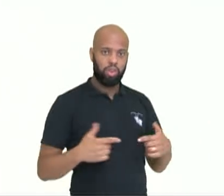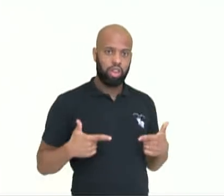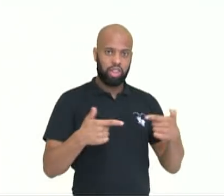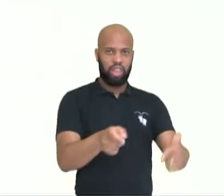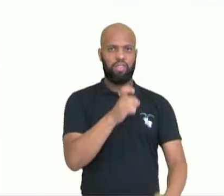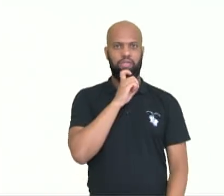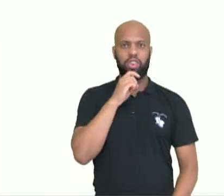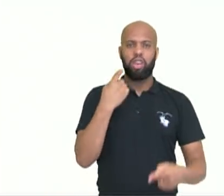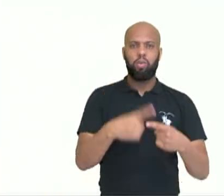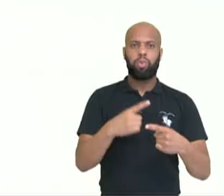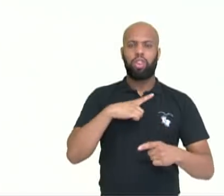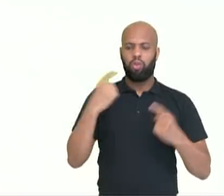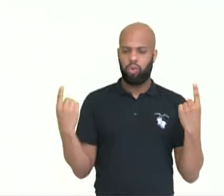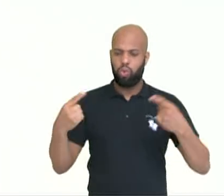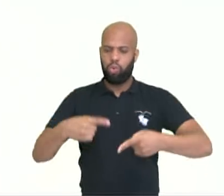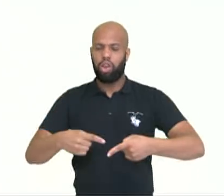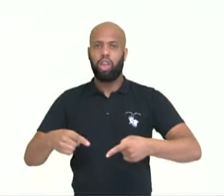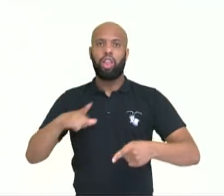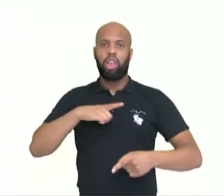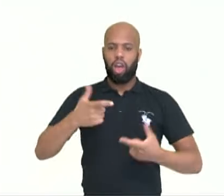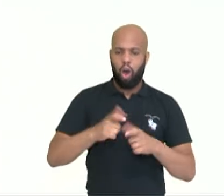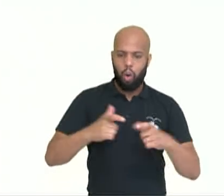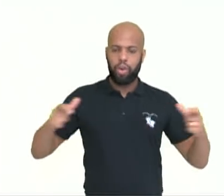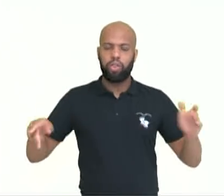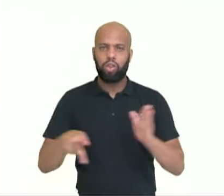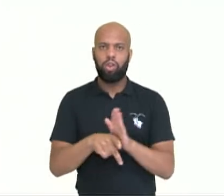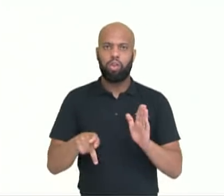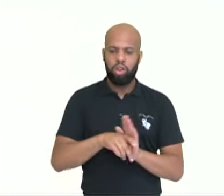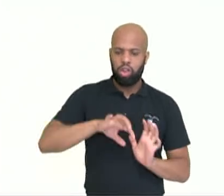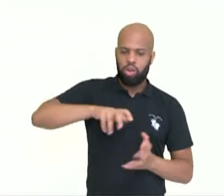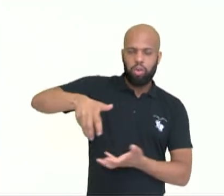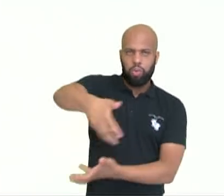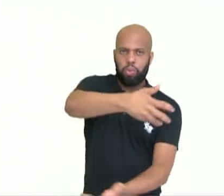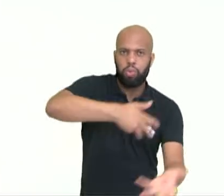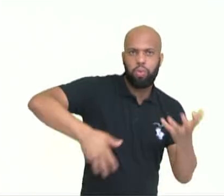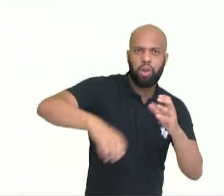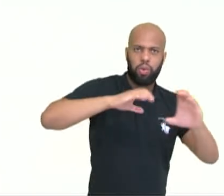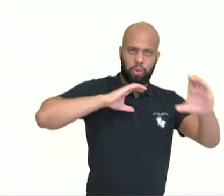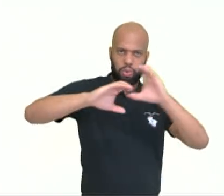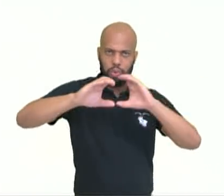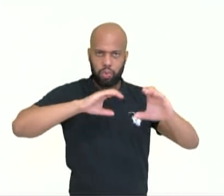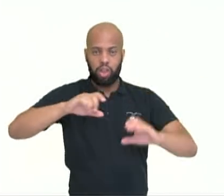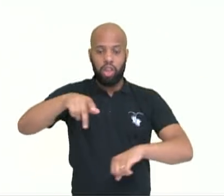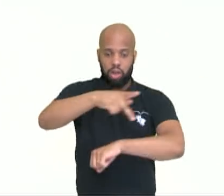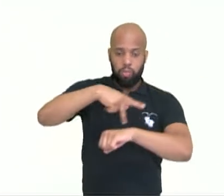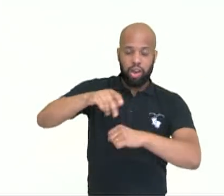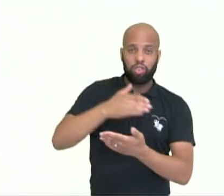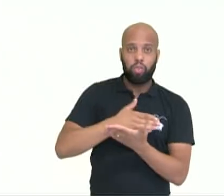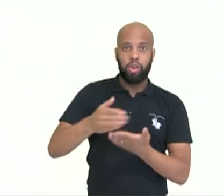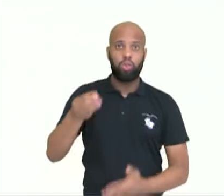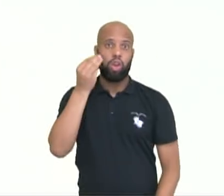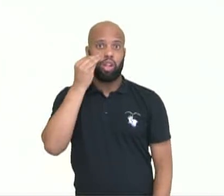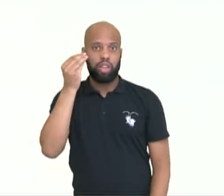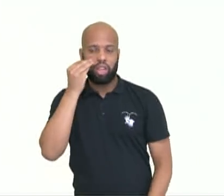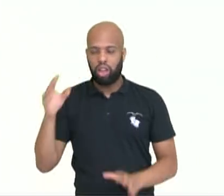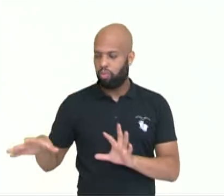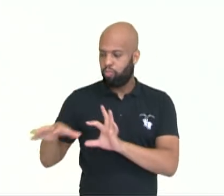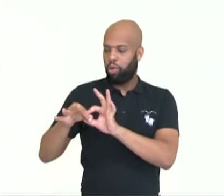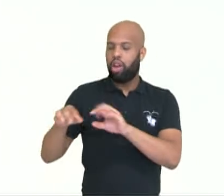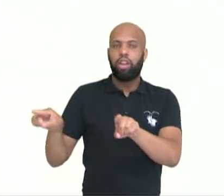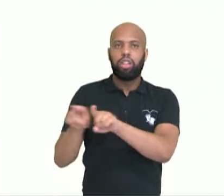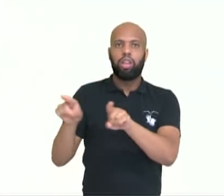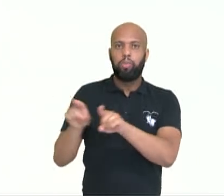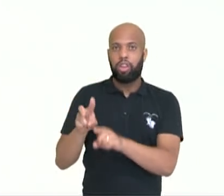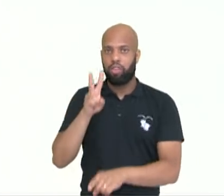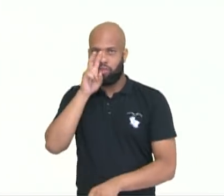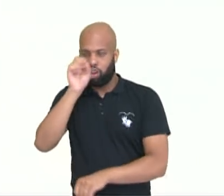competitividade gerada pelo aumento da globalização e do neoliberalismo, os países buscaram se fortalecer e se proteger. Assim,